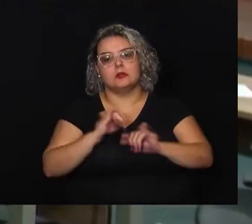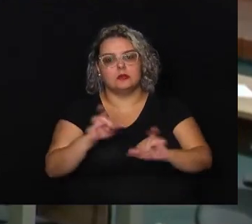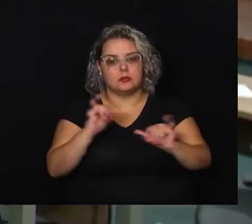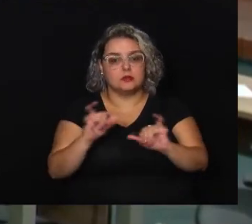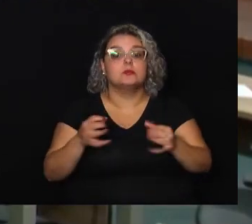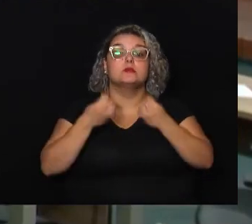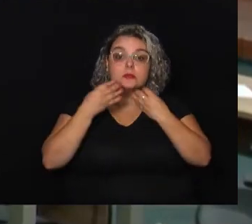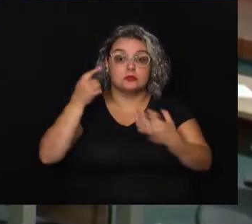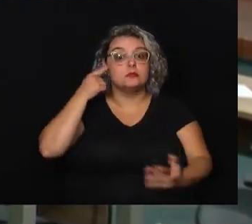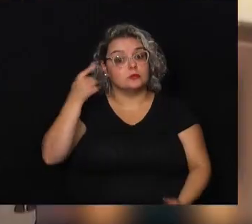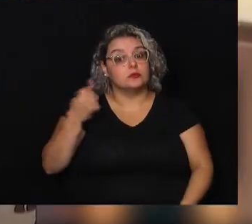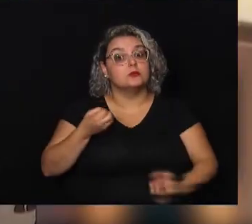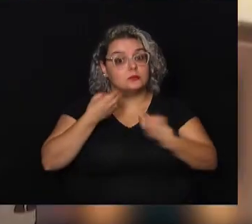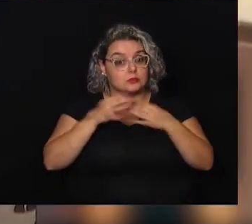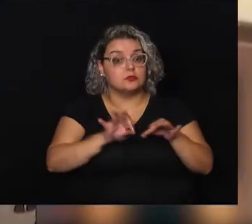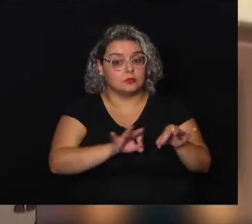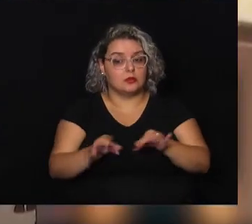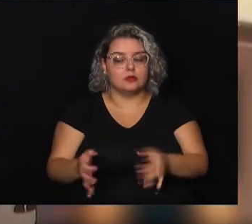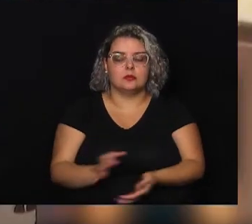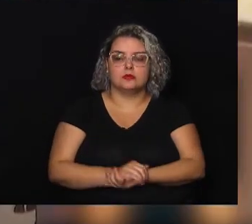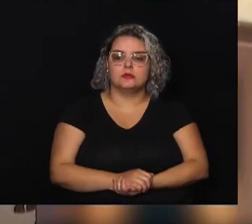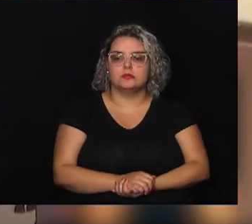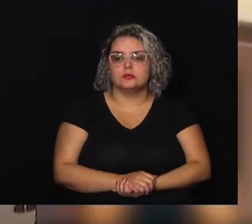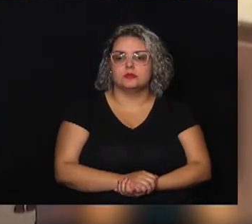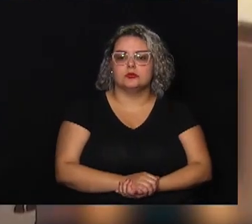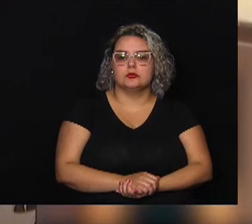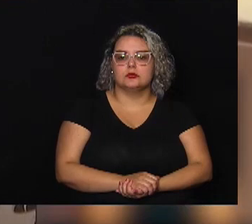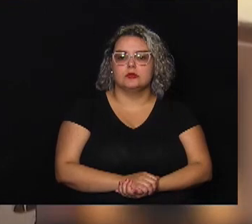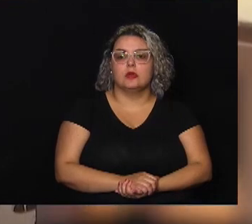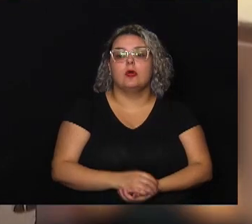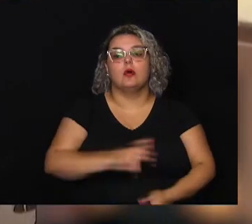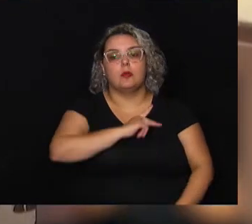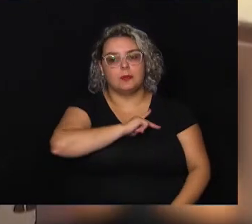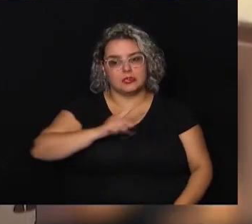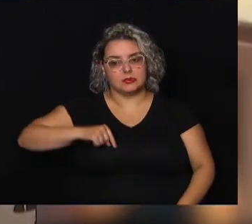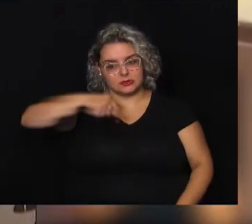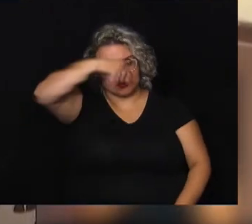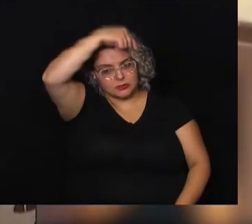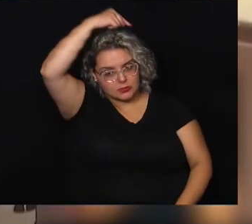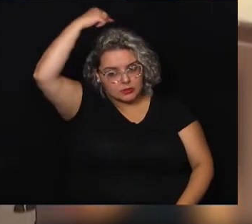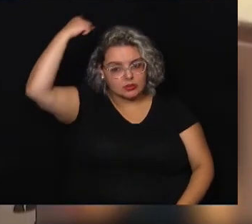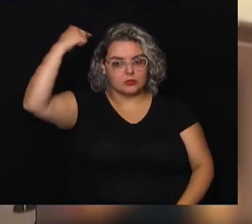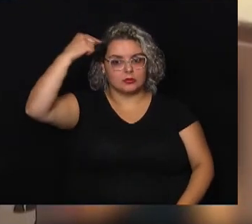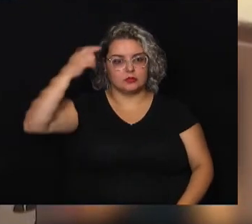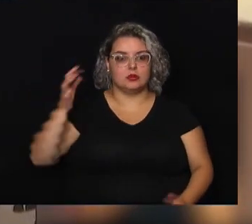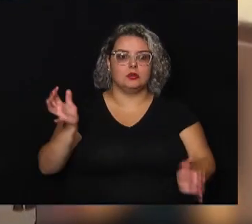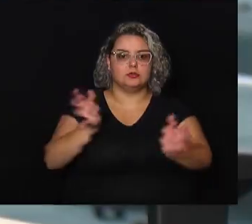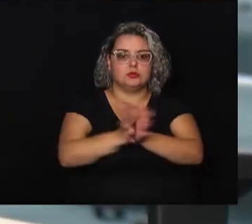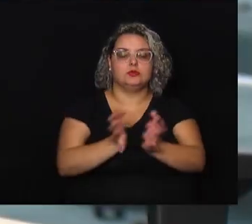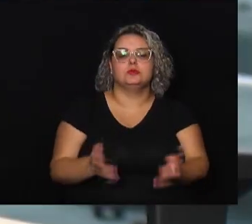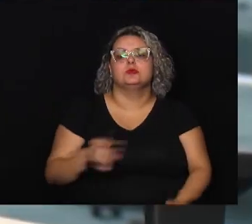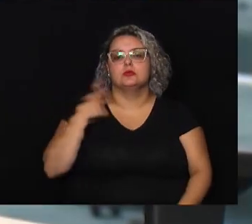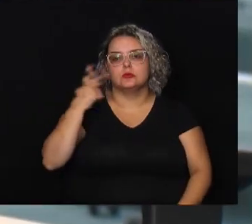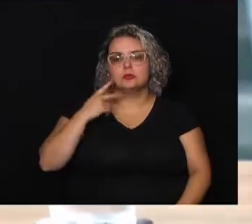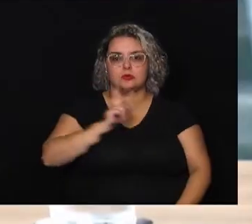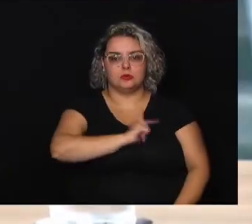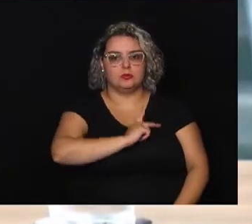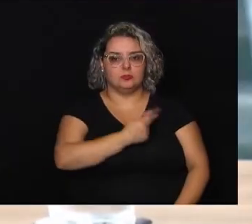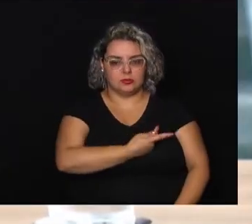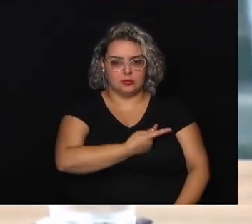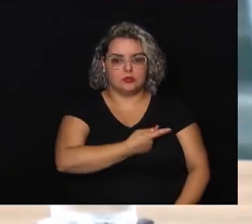boas ideias e dos bons projetos. Além do presidente Paulo Gaspar, também compuseram o colegiado os vereadores Paulo